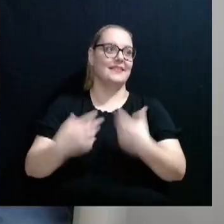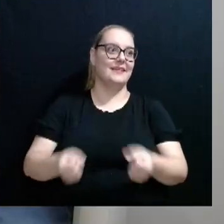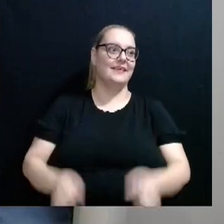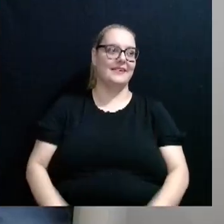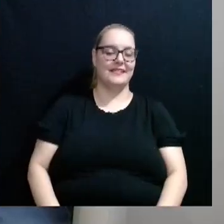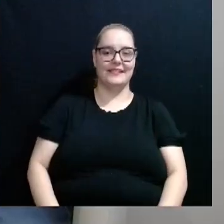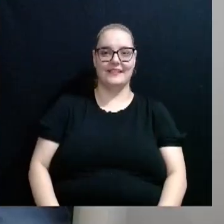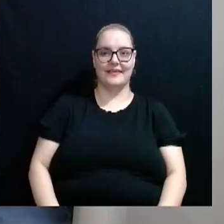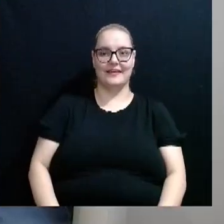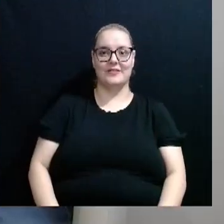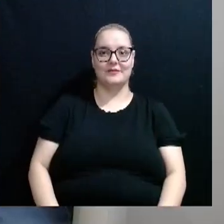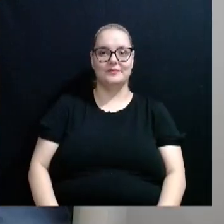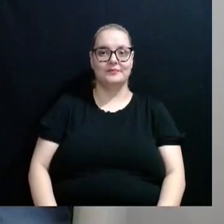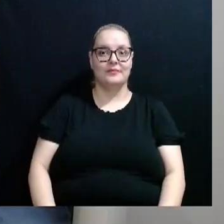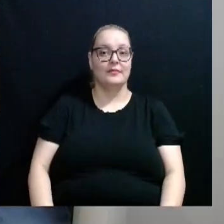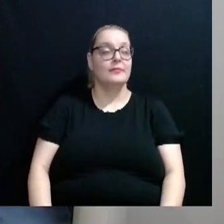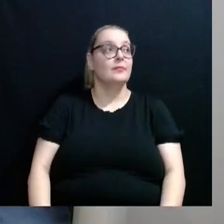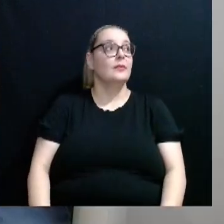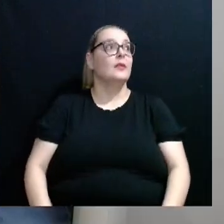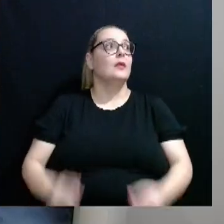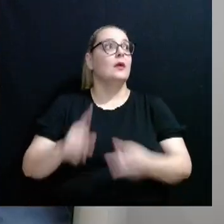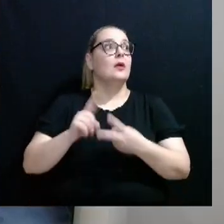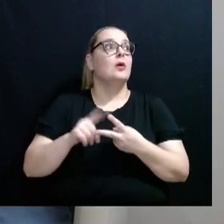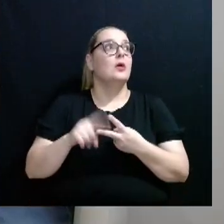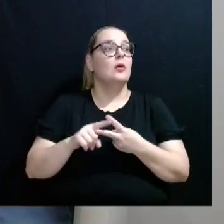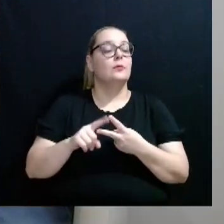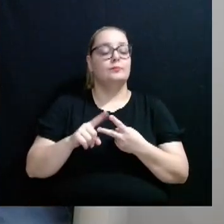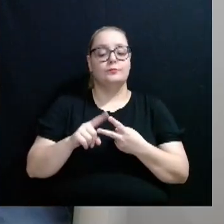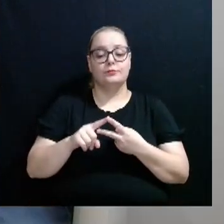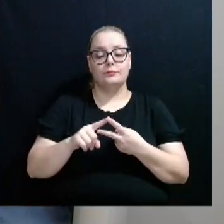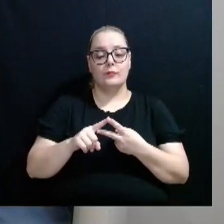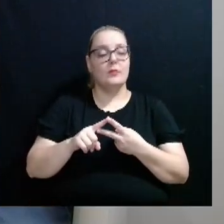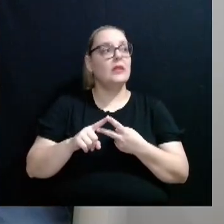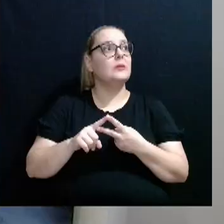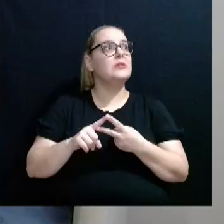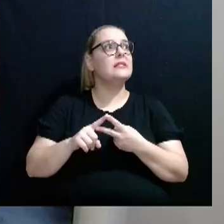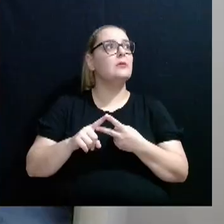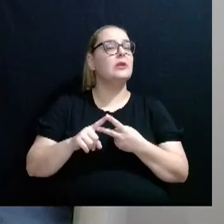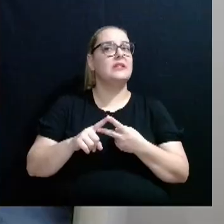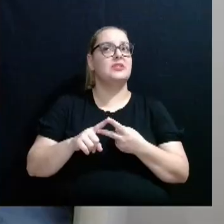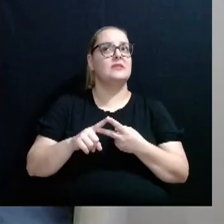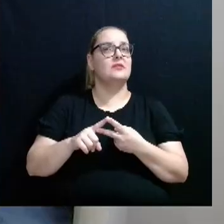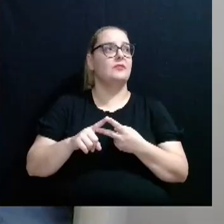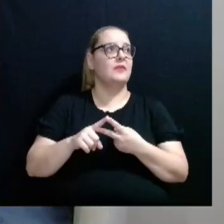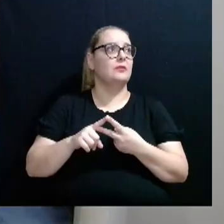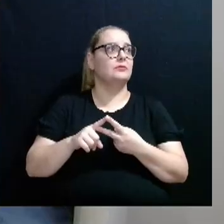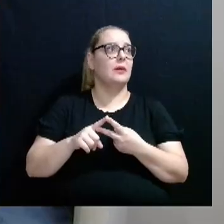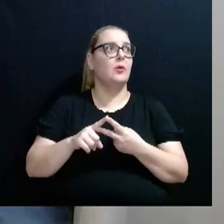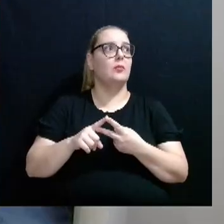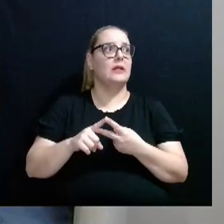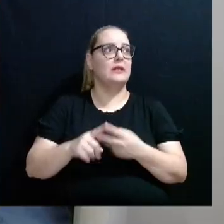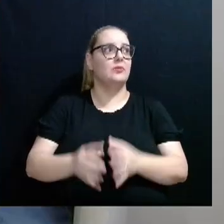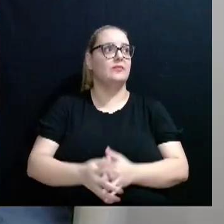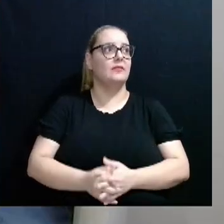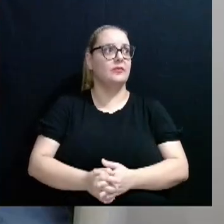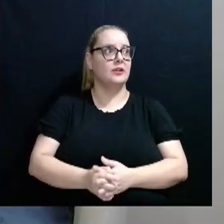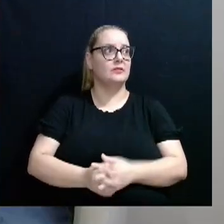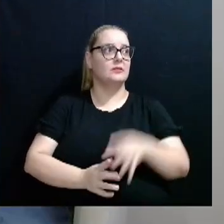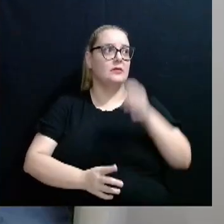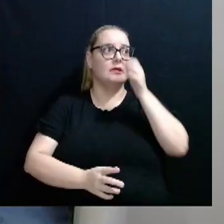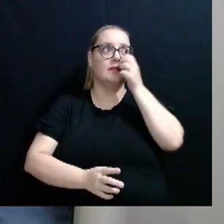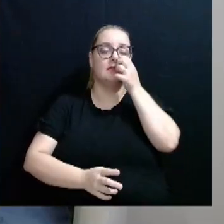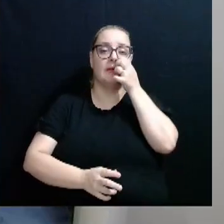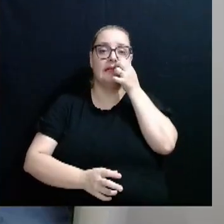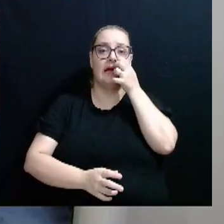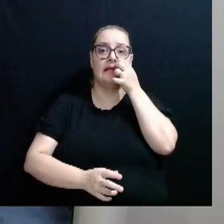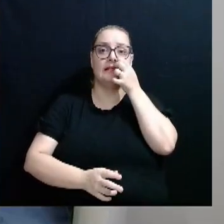motivos. Primeiro, quando você contrata esse seguro, você passa por uma avaliação médica. Então existe um questionário